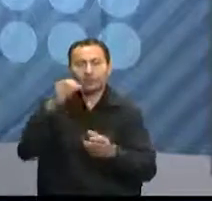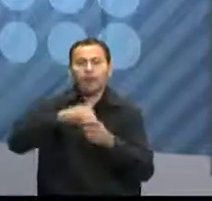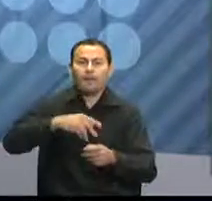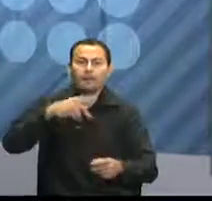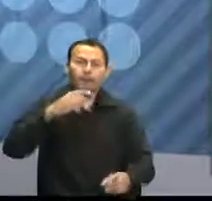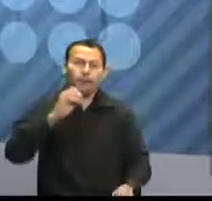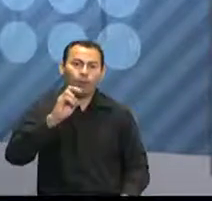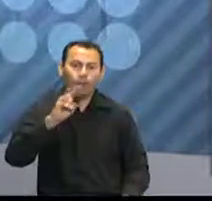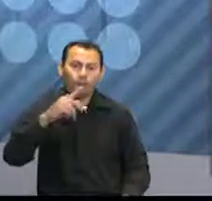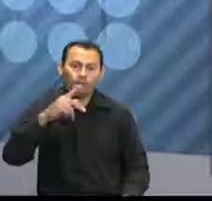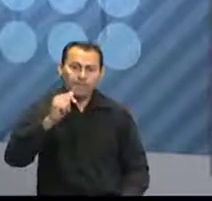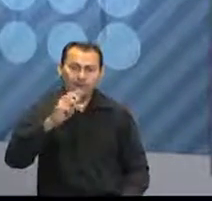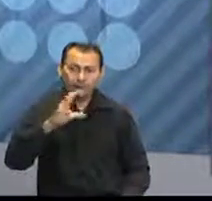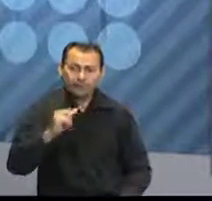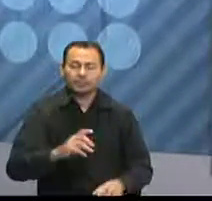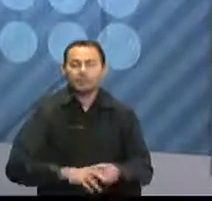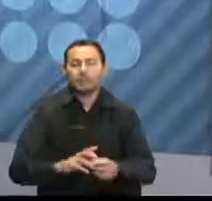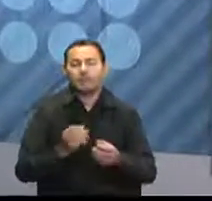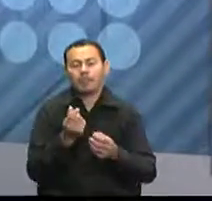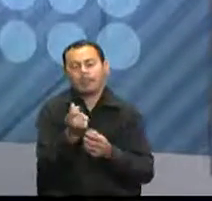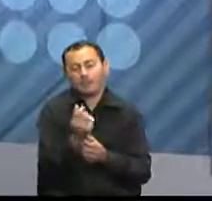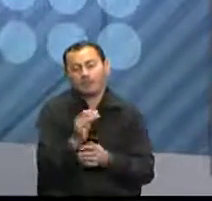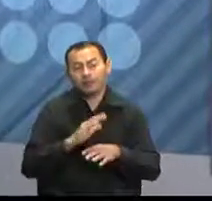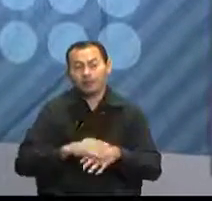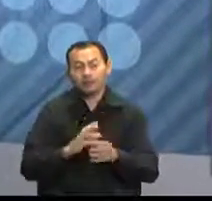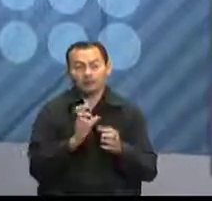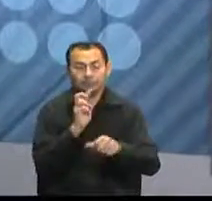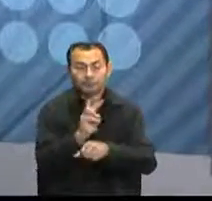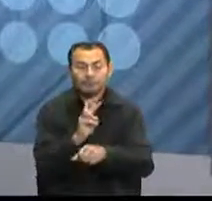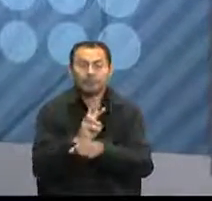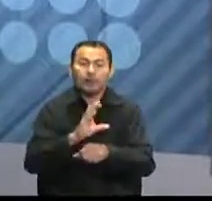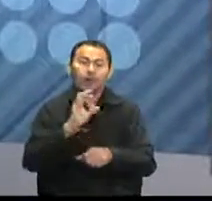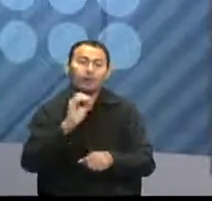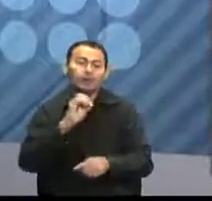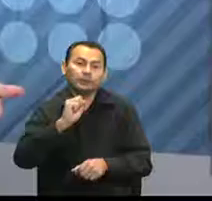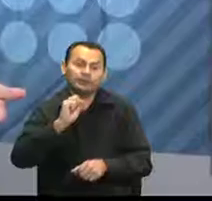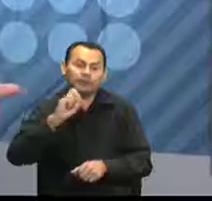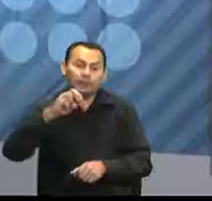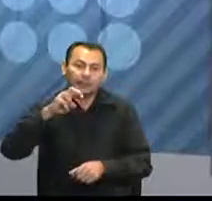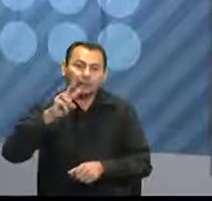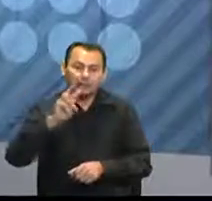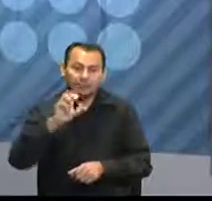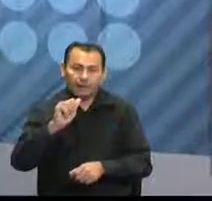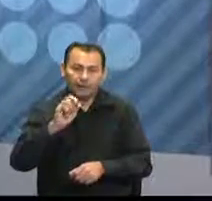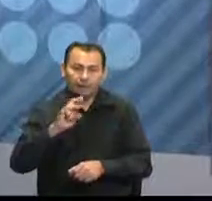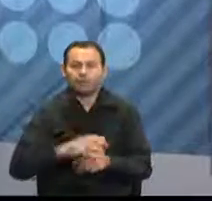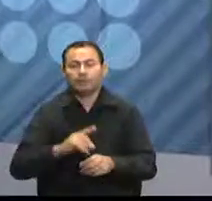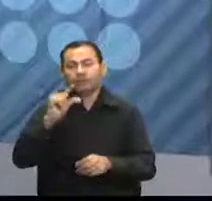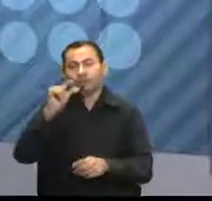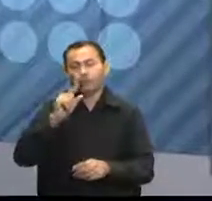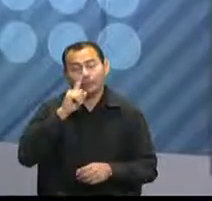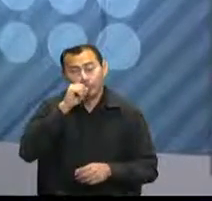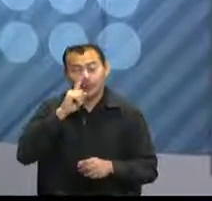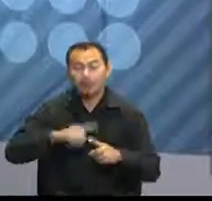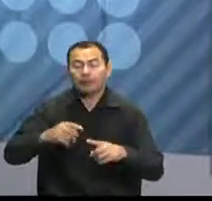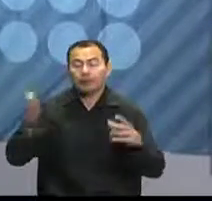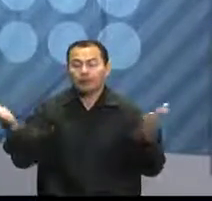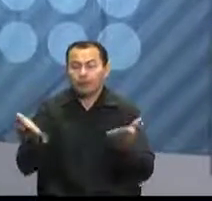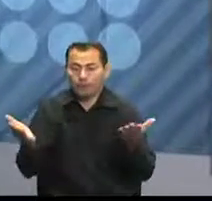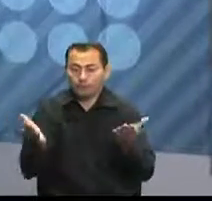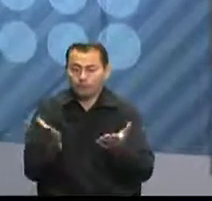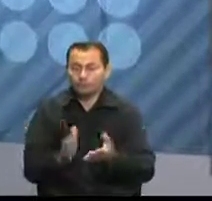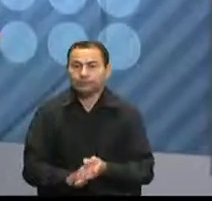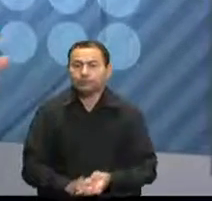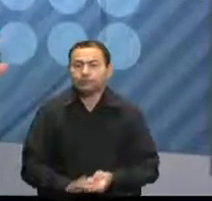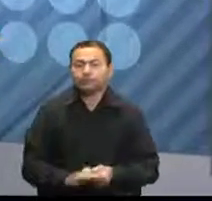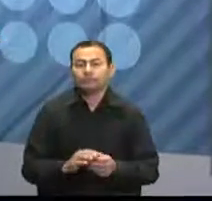entenda fixa os investimentos mais conservadores investimentos esses com baixo risco porém hoje o